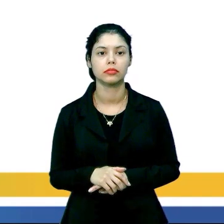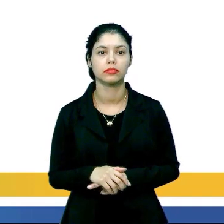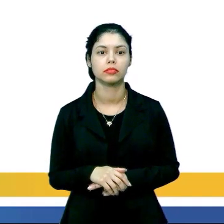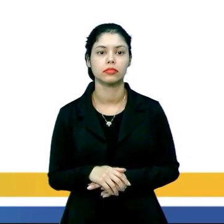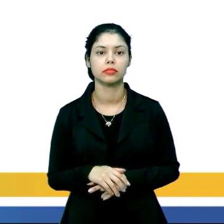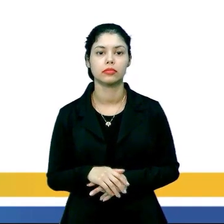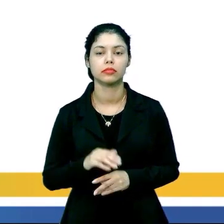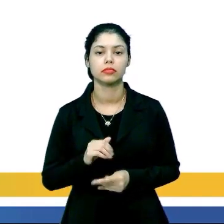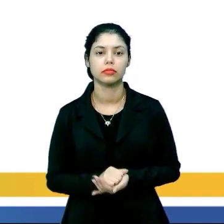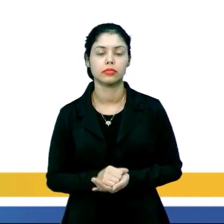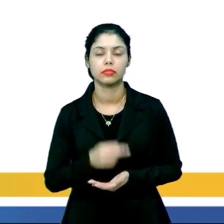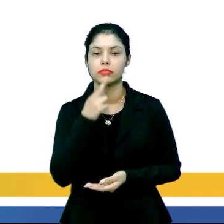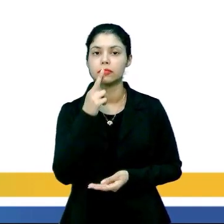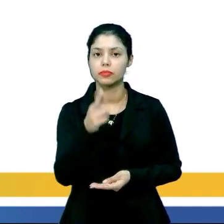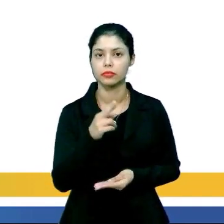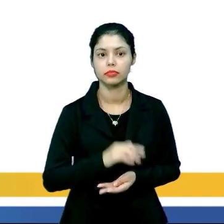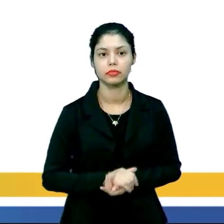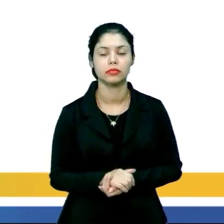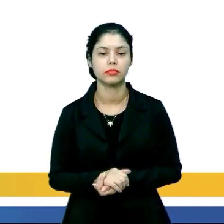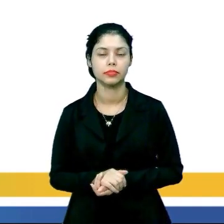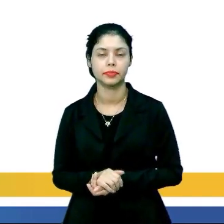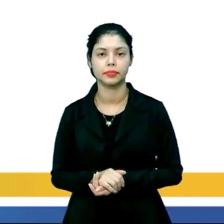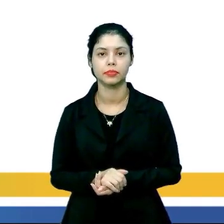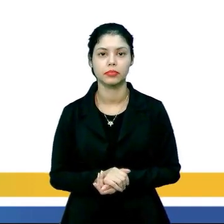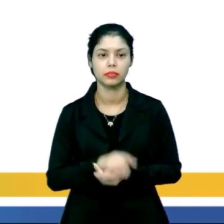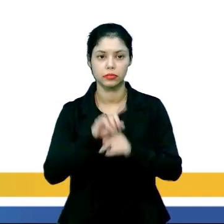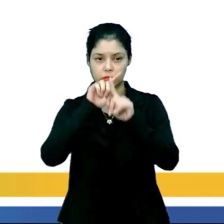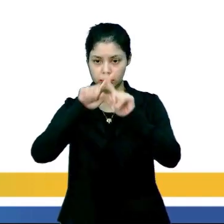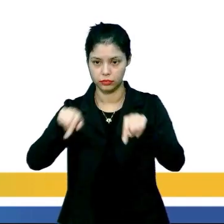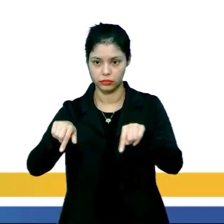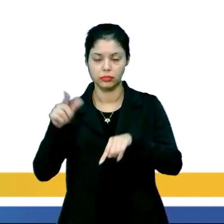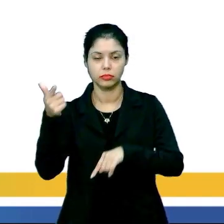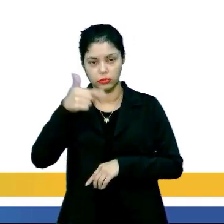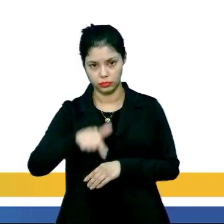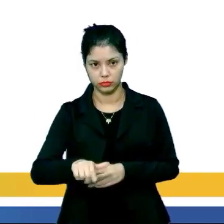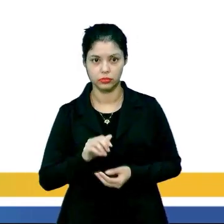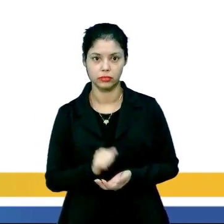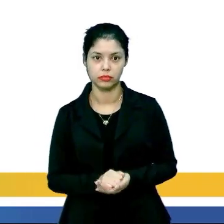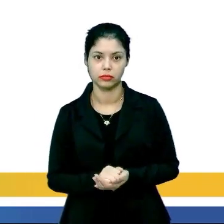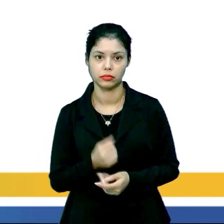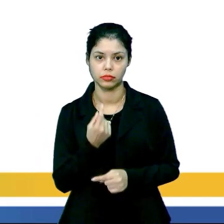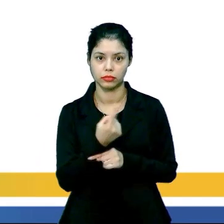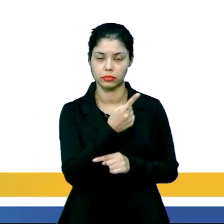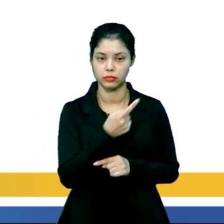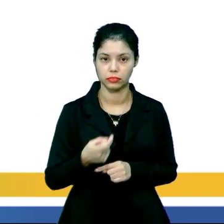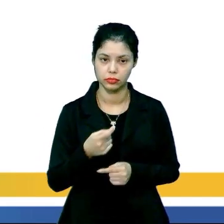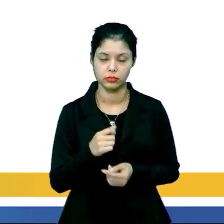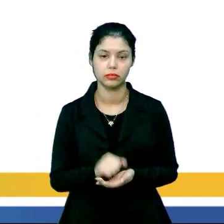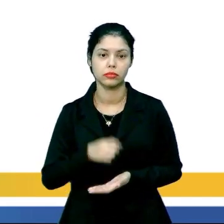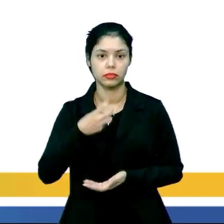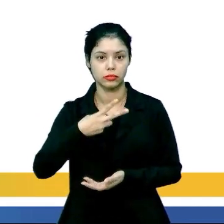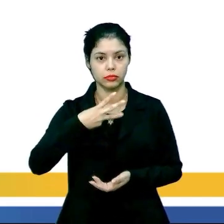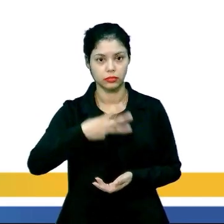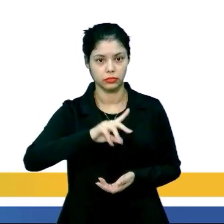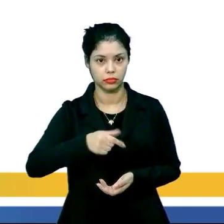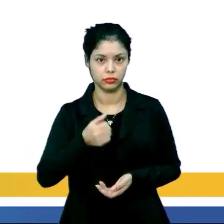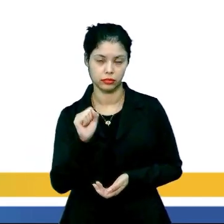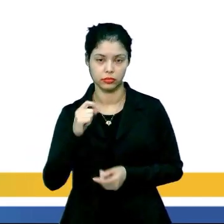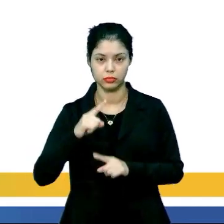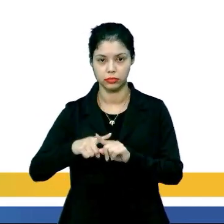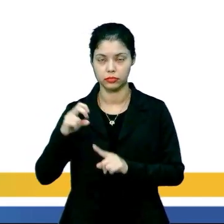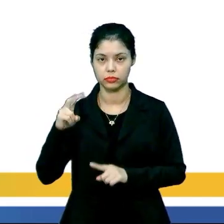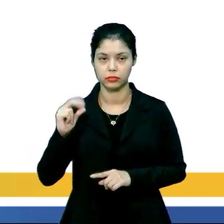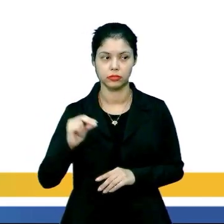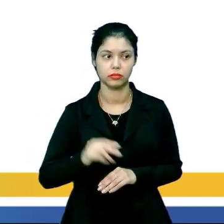lá. Calculando de maneira cruzada novamente, 1 vezes x, 3,8